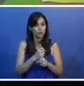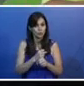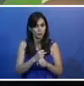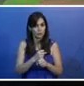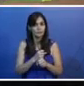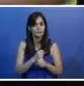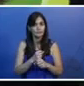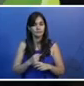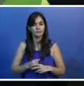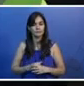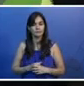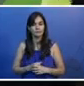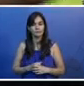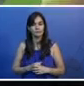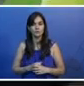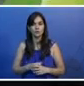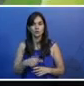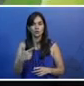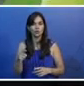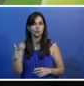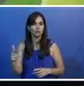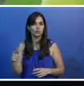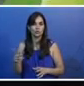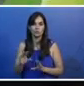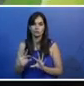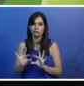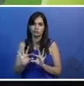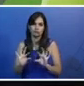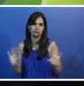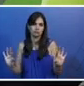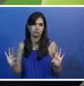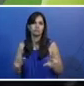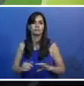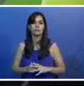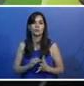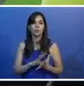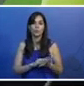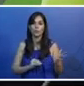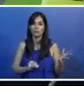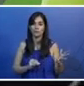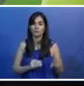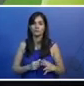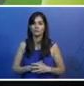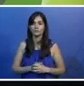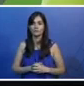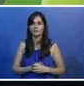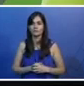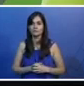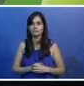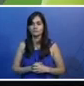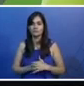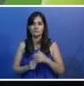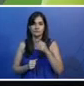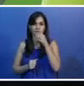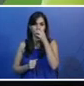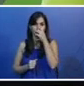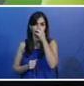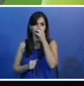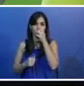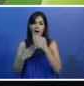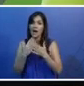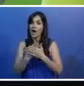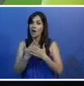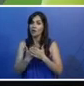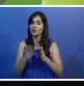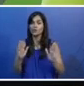aqui, e os outros eu apenas copio. Bom, gente, essa é a nossa